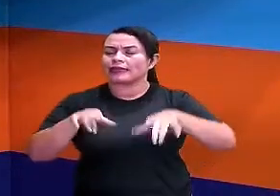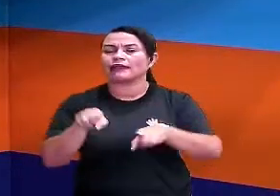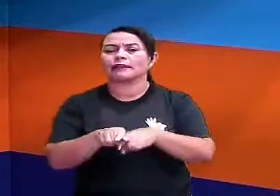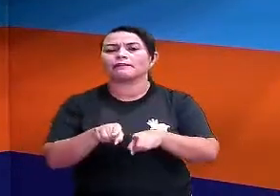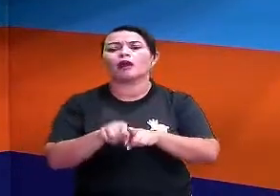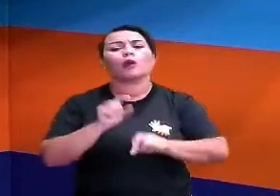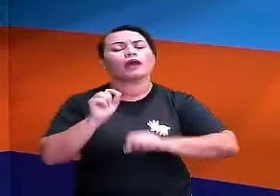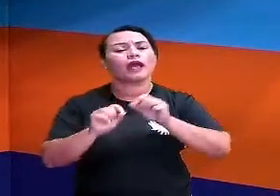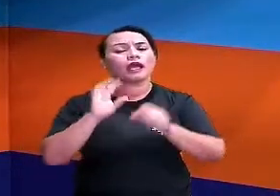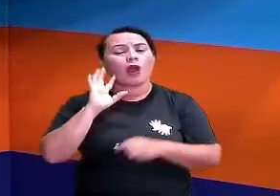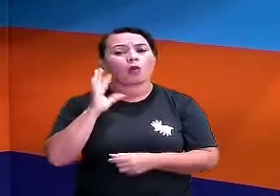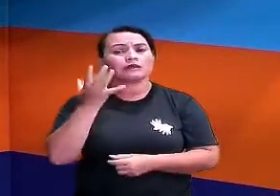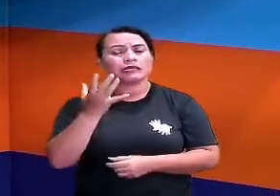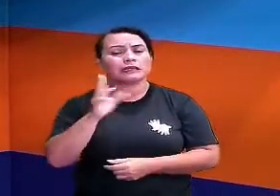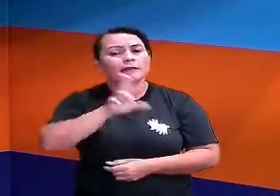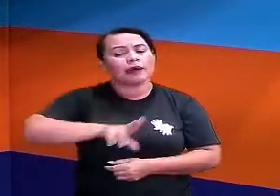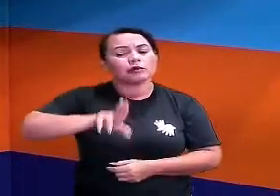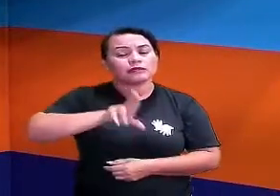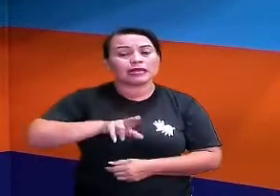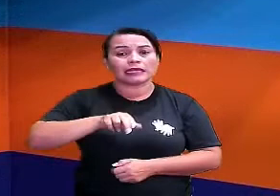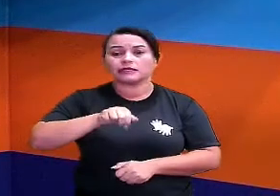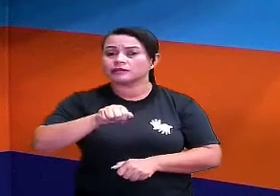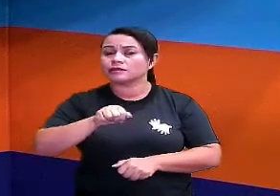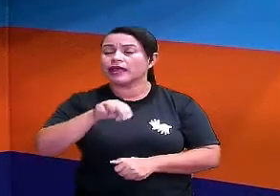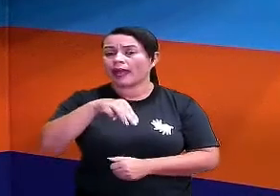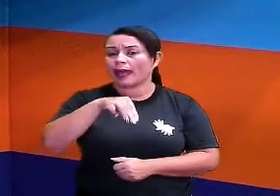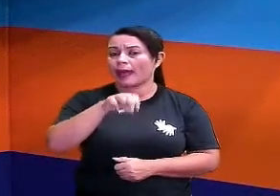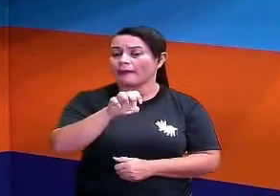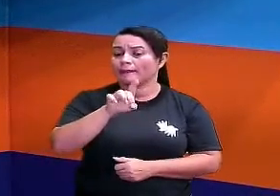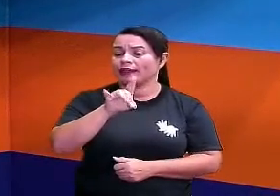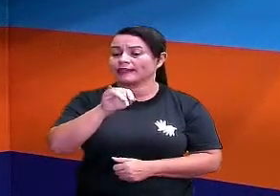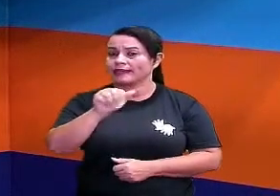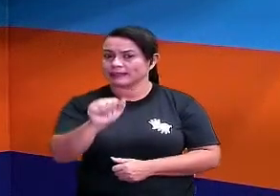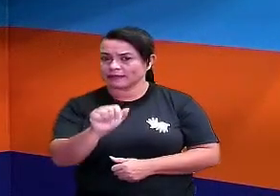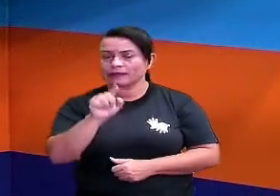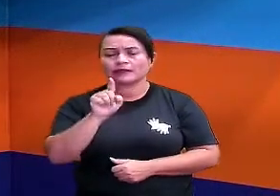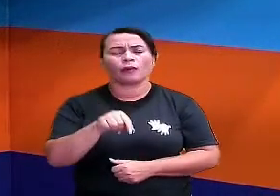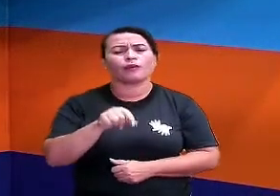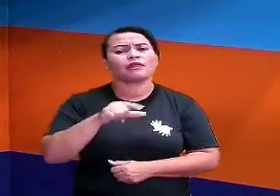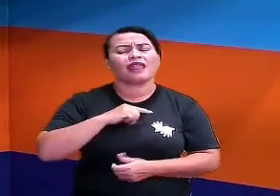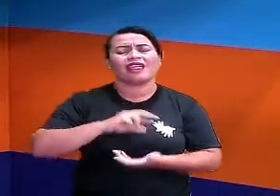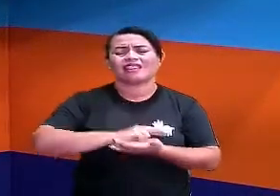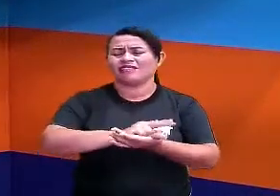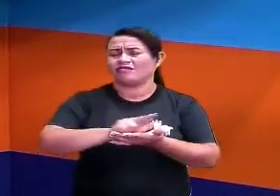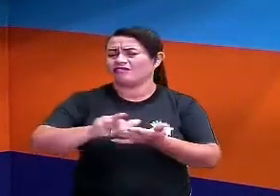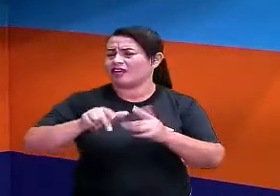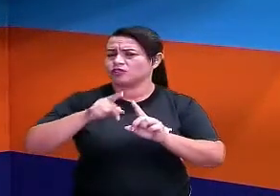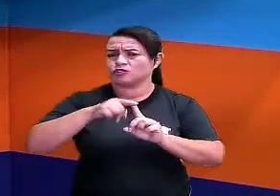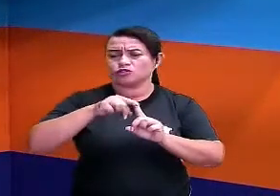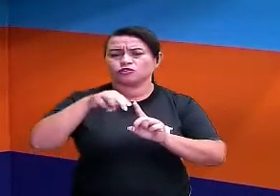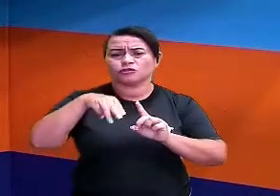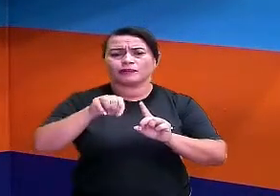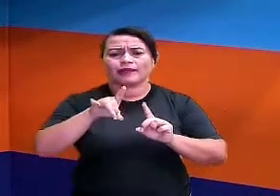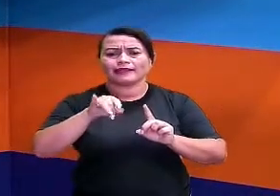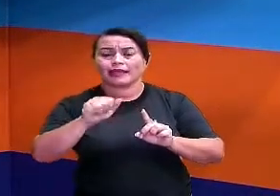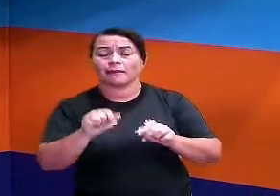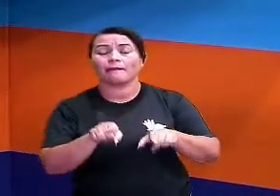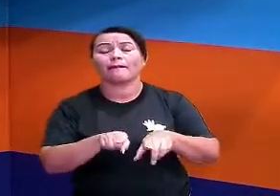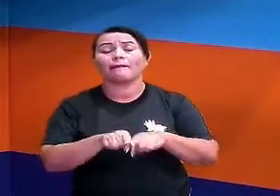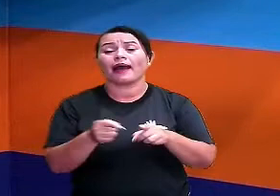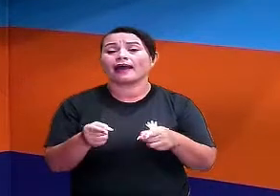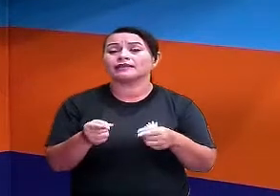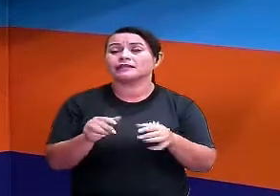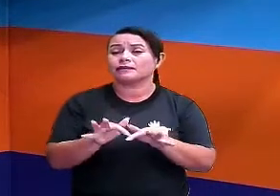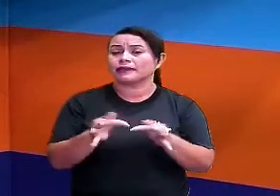estatística, né, a mais utilizada é a média. Existem vários tipos de média, mas as mais comuns são a